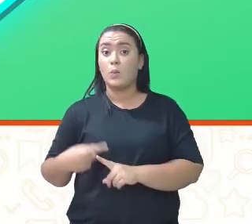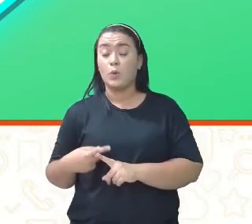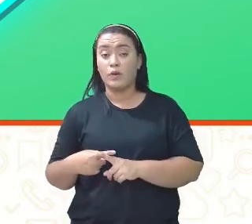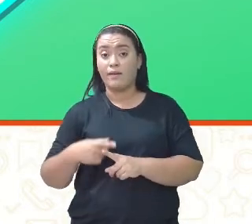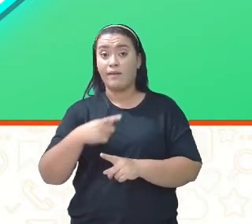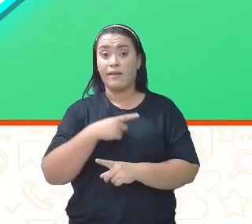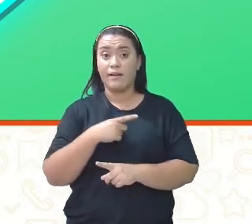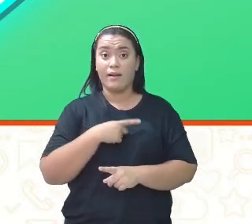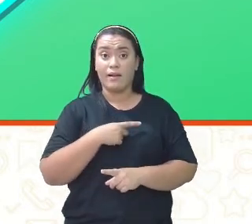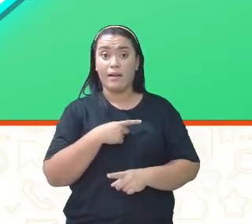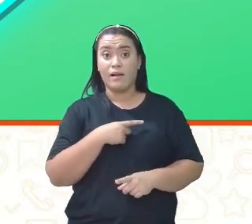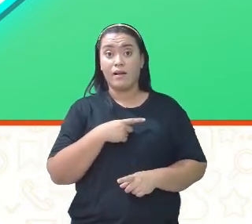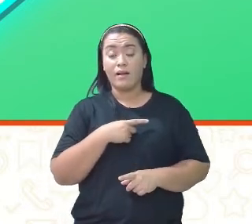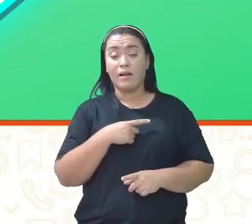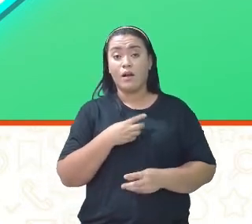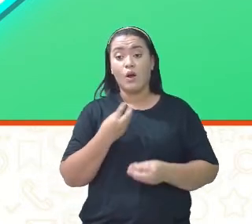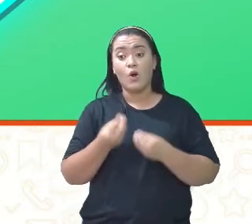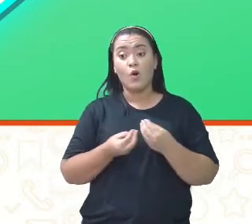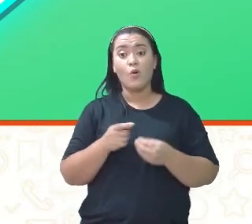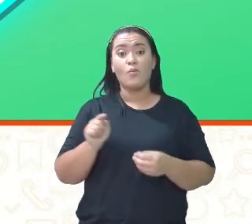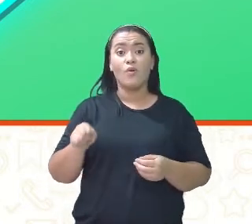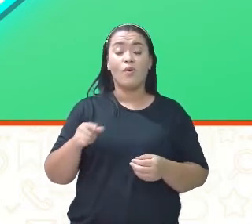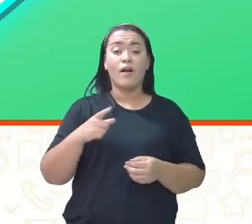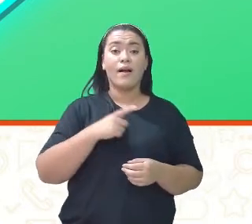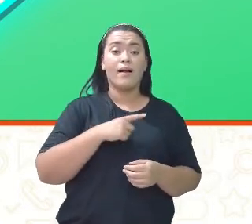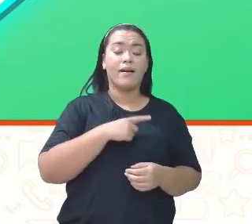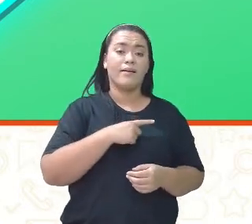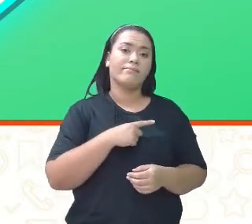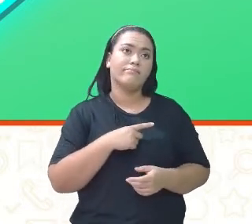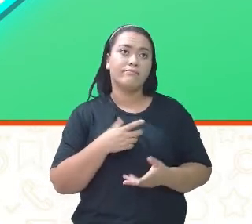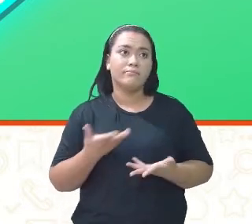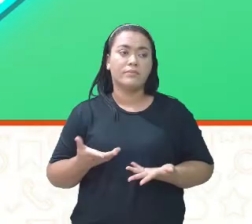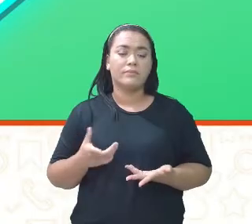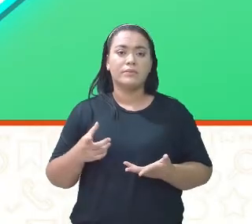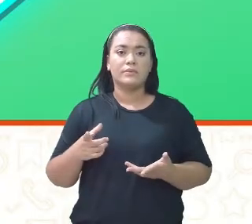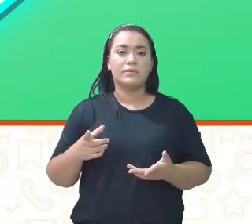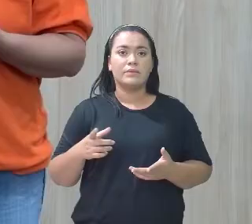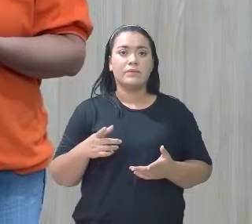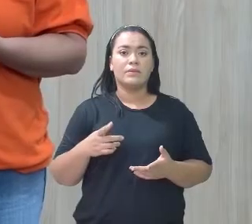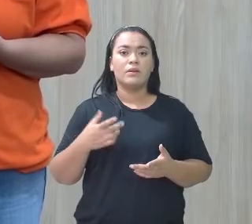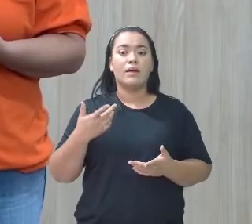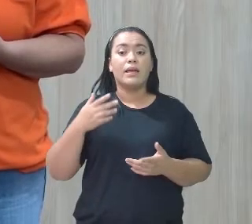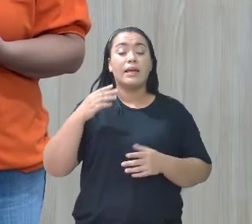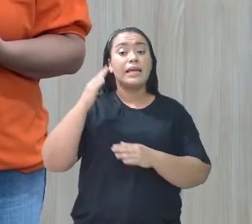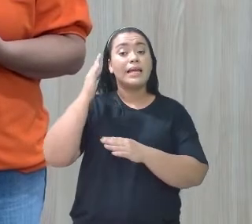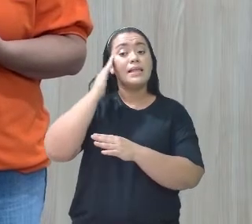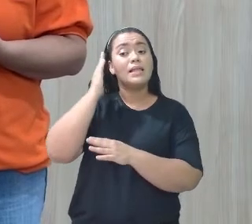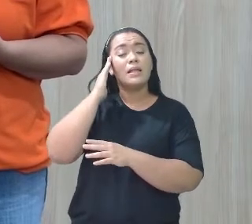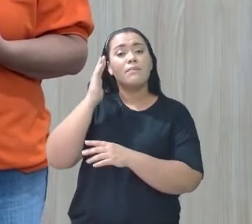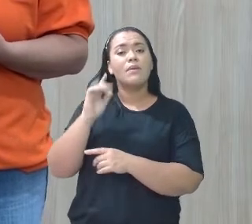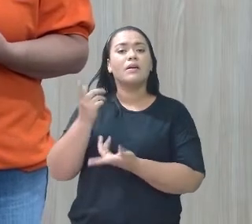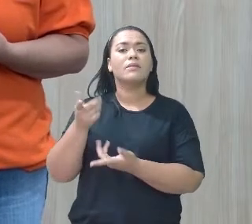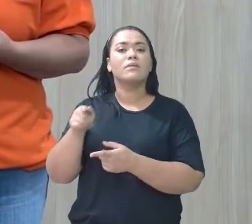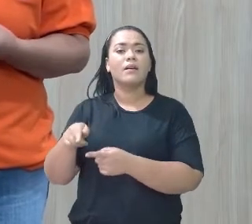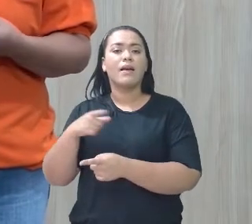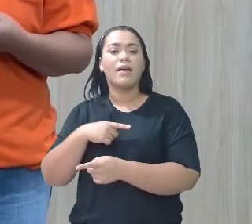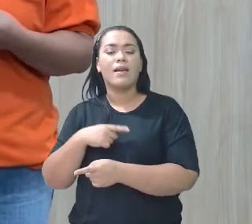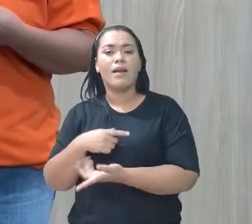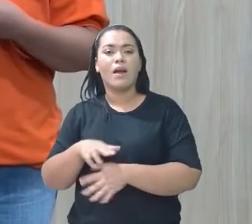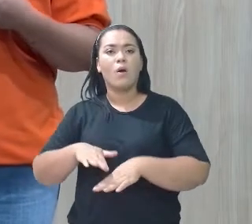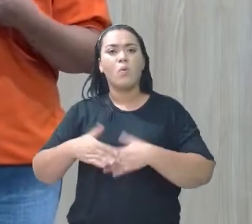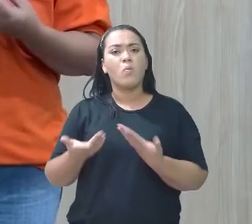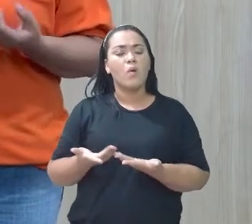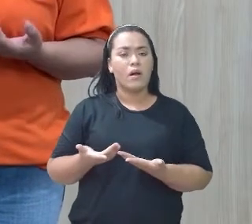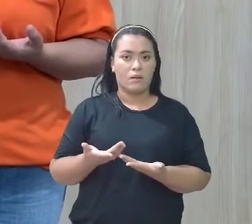à situação, devido ao grau de entendimento desse estudante.